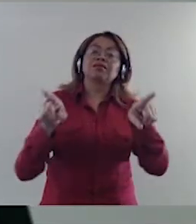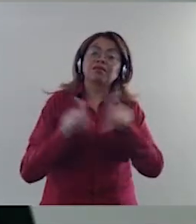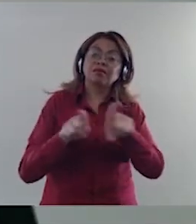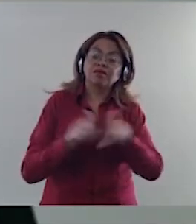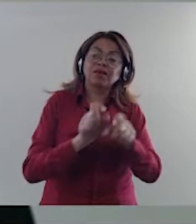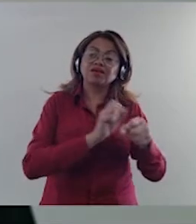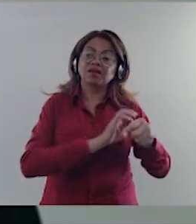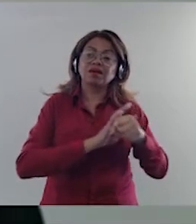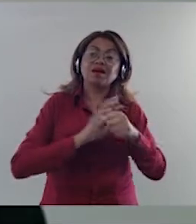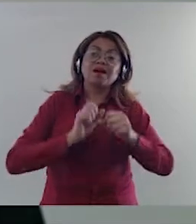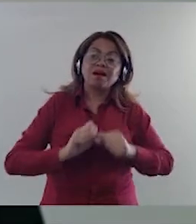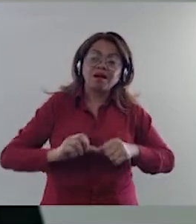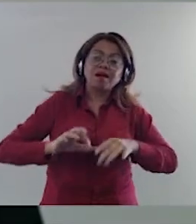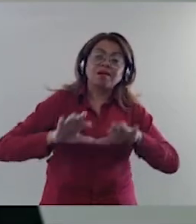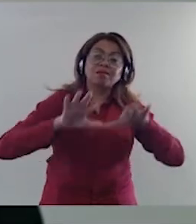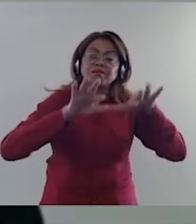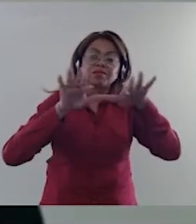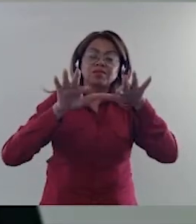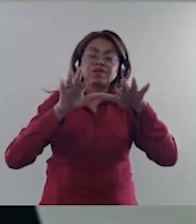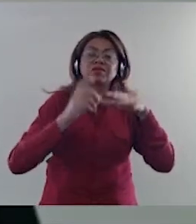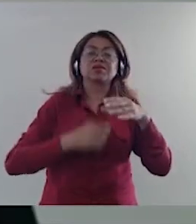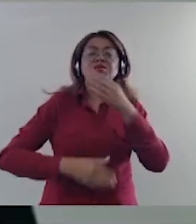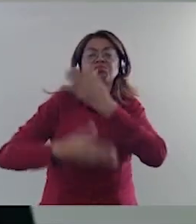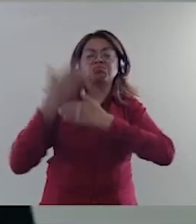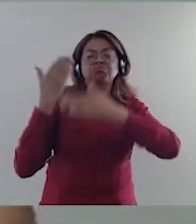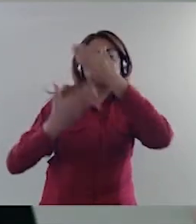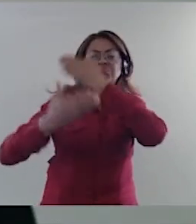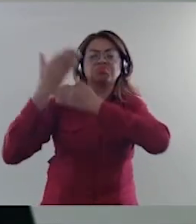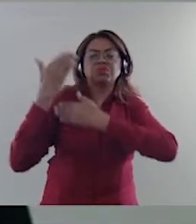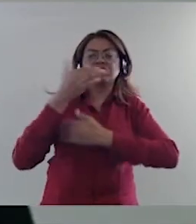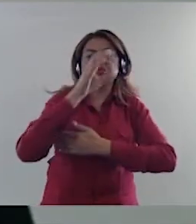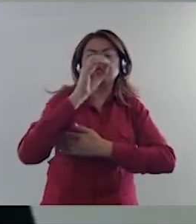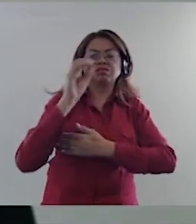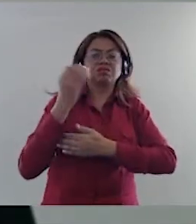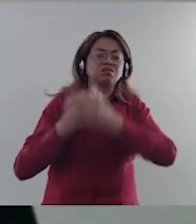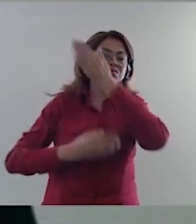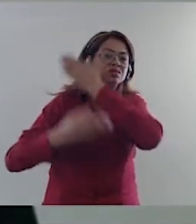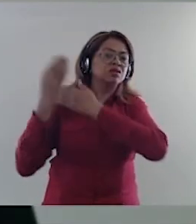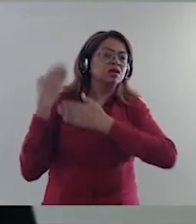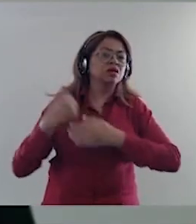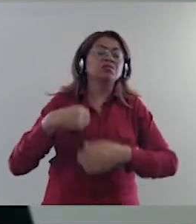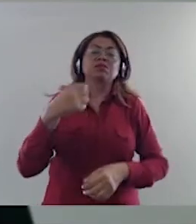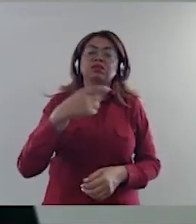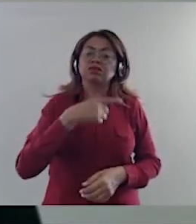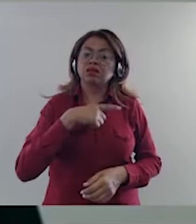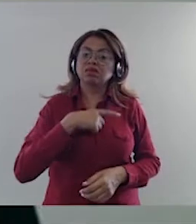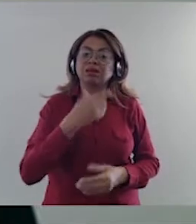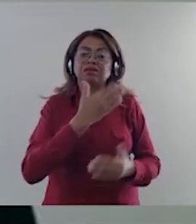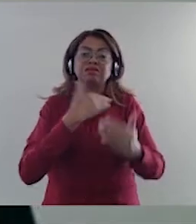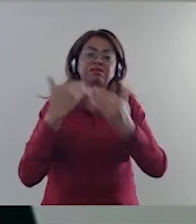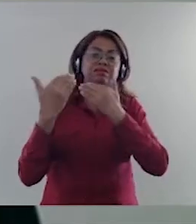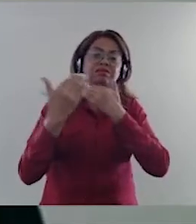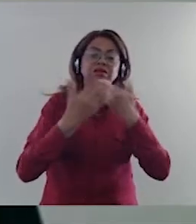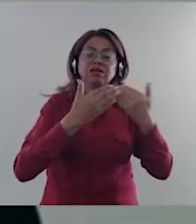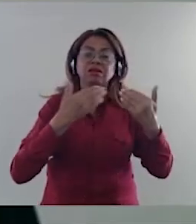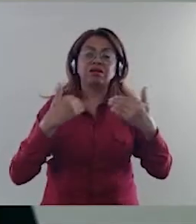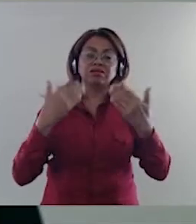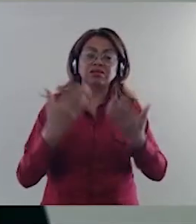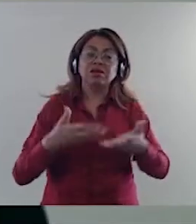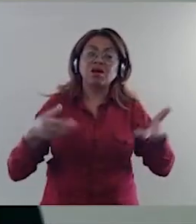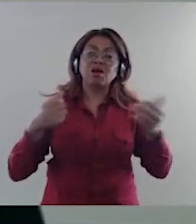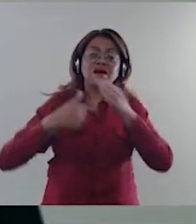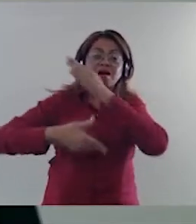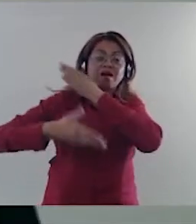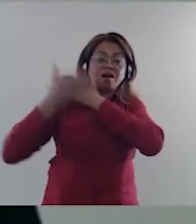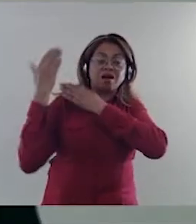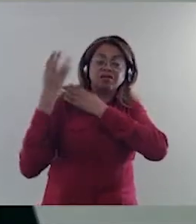século atrás, que causou uma mortalidade maior do que até agora está ocorrendo